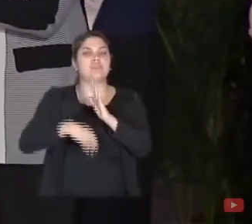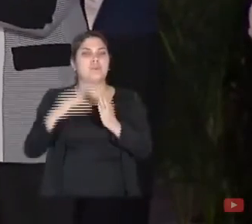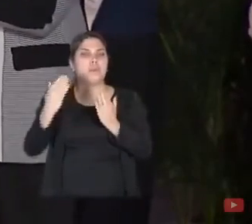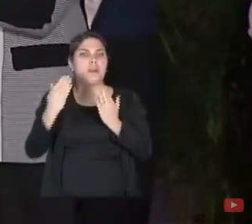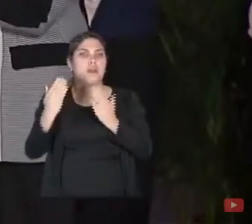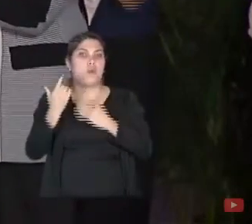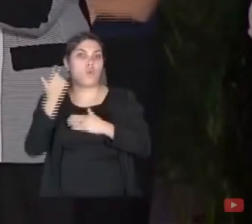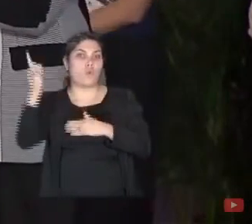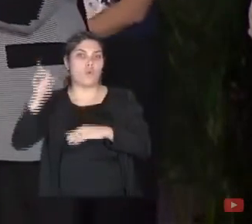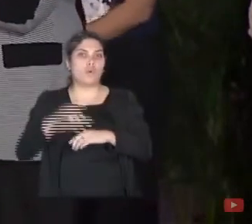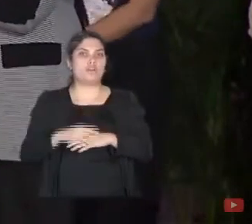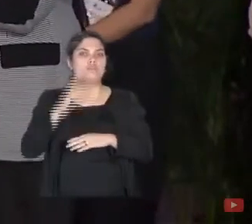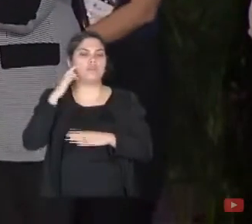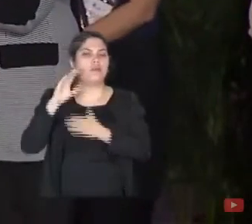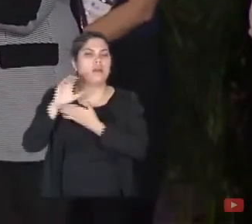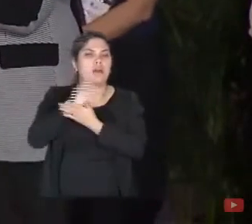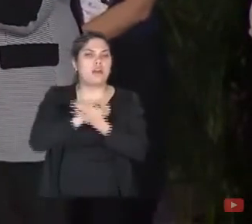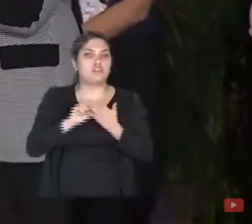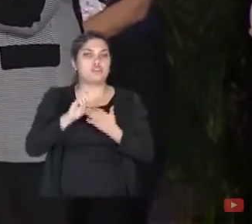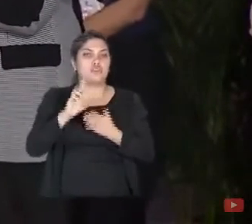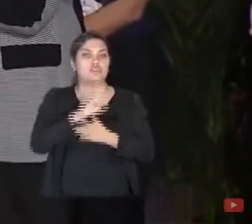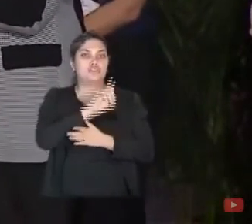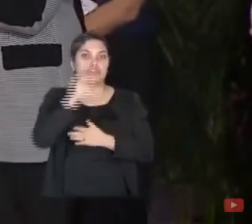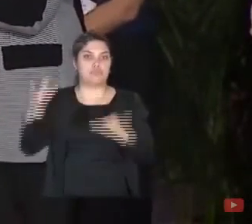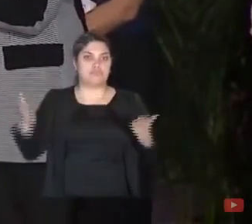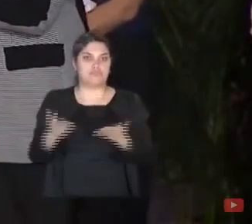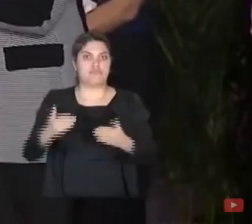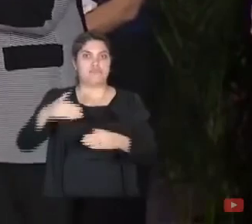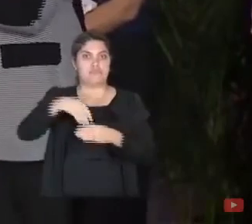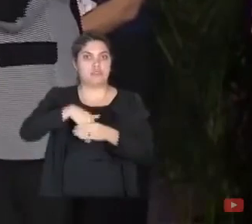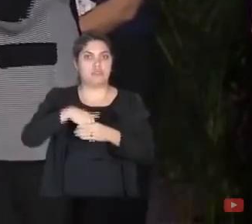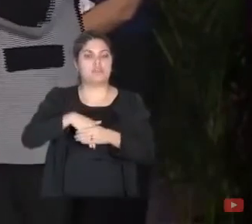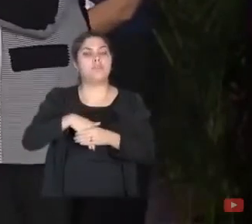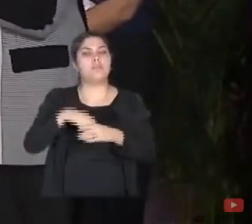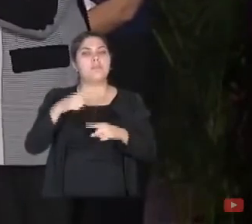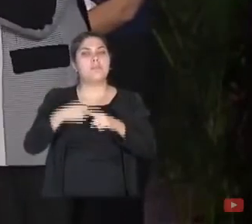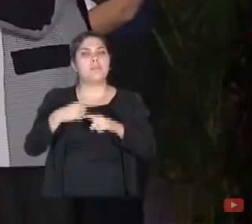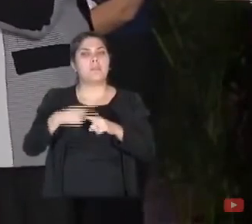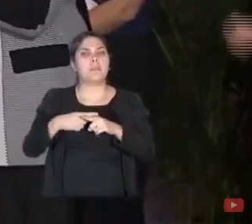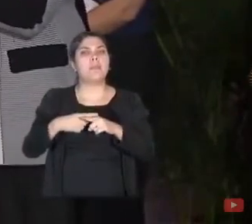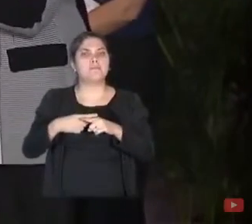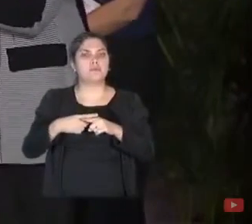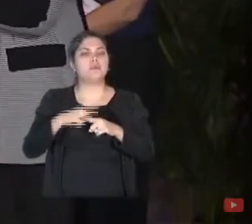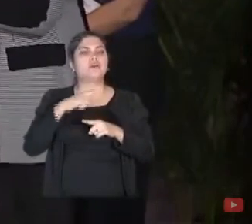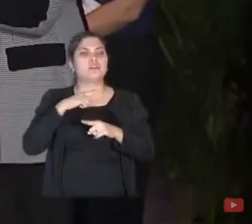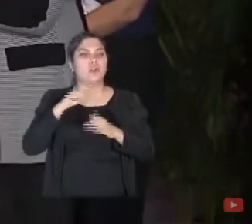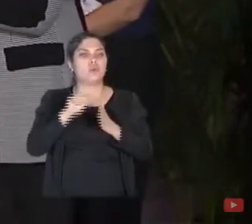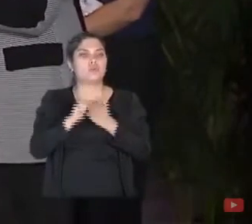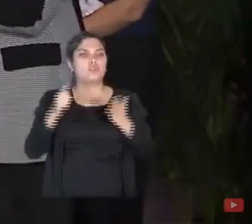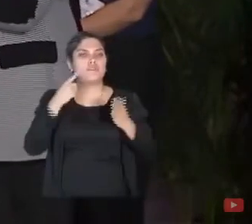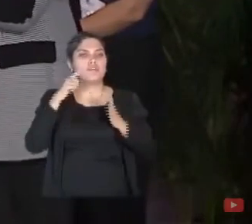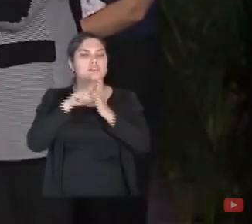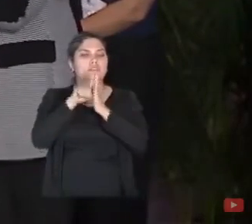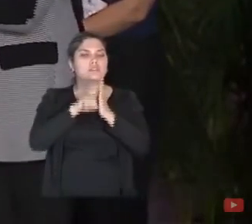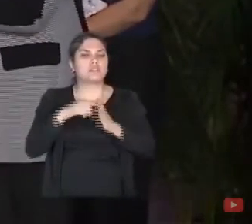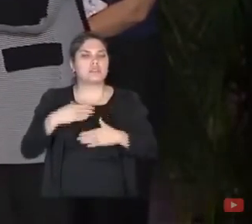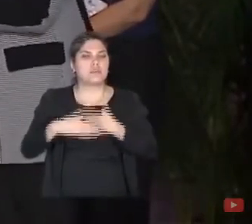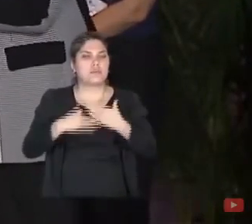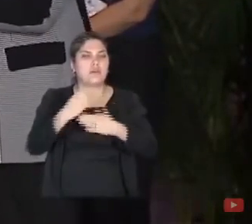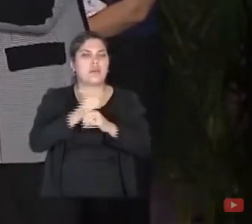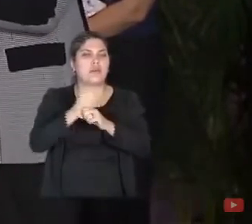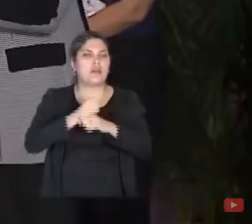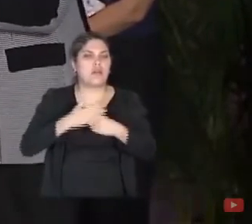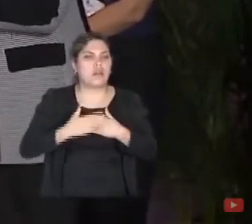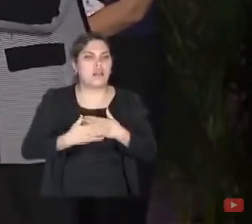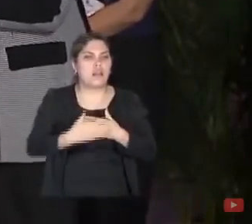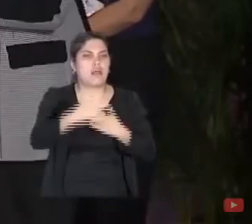para esclarecer se esses dados são só do dia da eleição mesmo, do pleito, porque o Estadão faz um acompanhamento há muitos anos, dos crimes